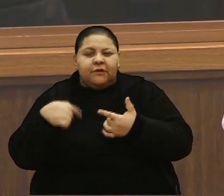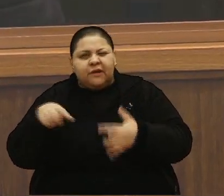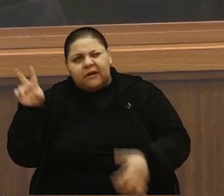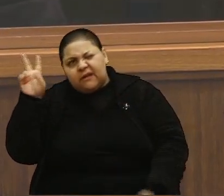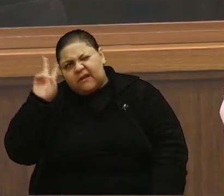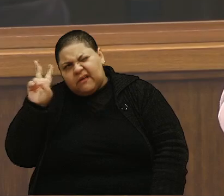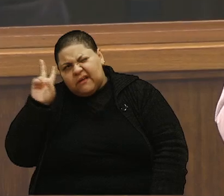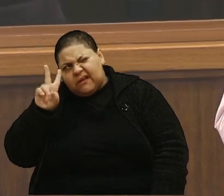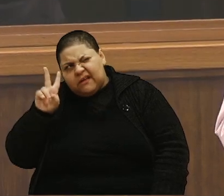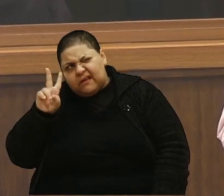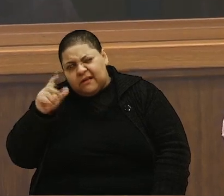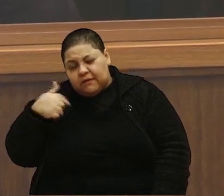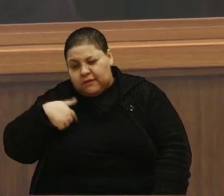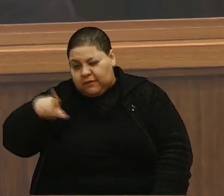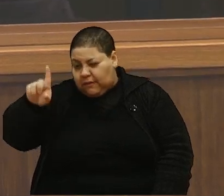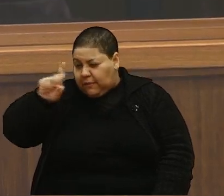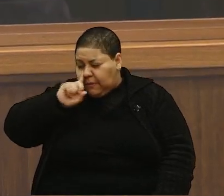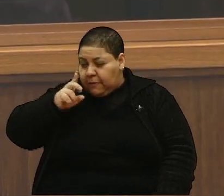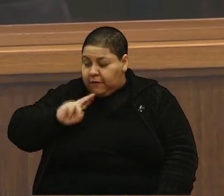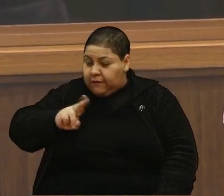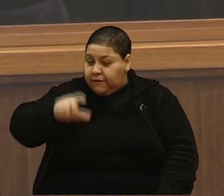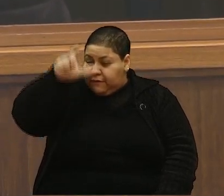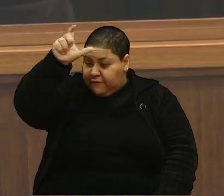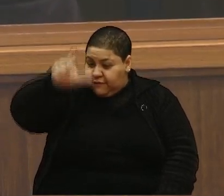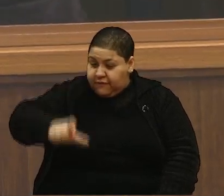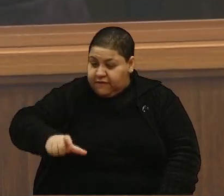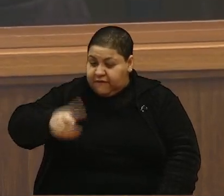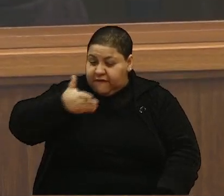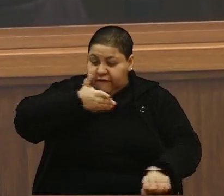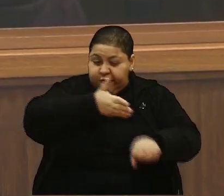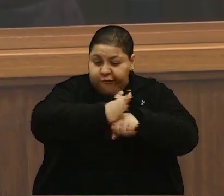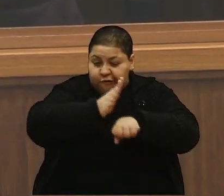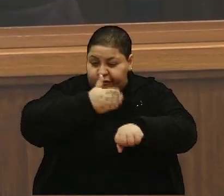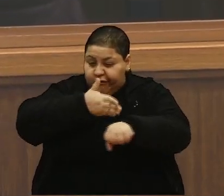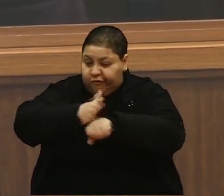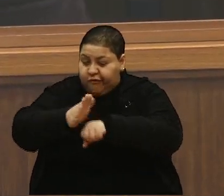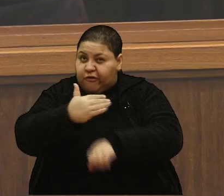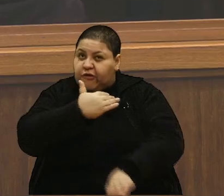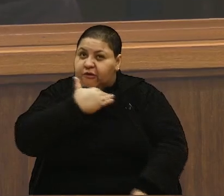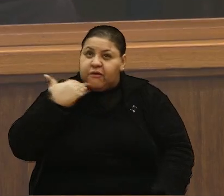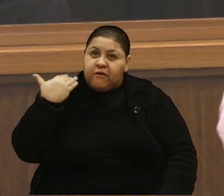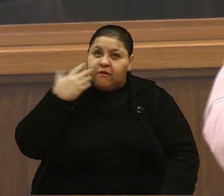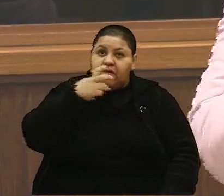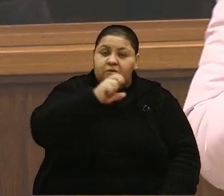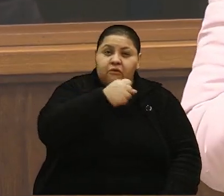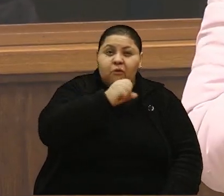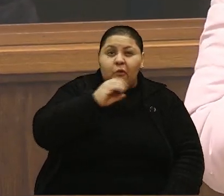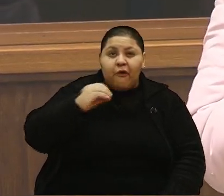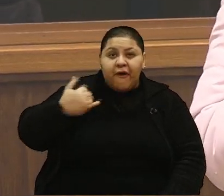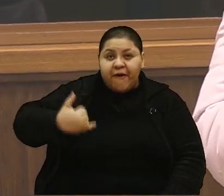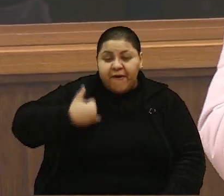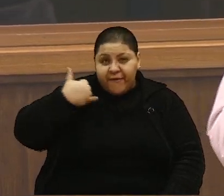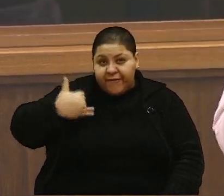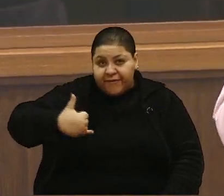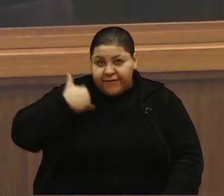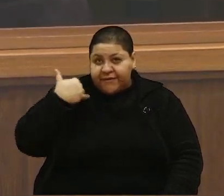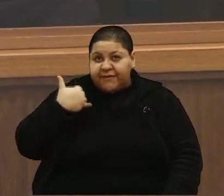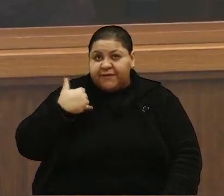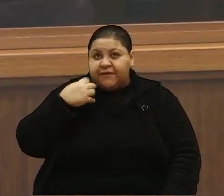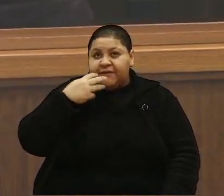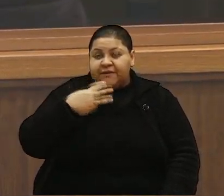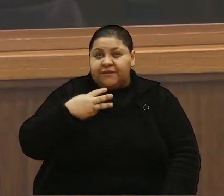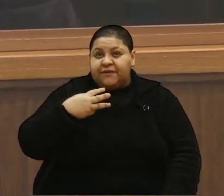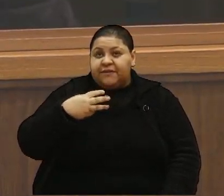quando a minha mãe, que sempre foi uma pessoa participativa, enfim, ela faleceu com 80 anos, uns 3